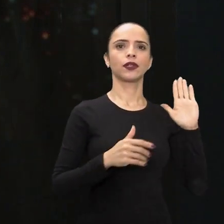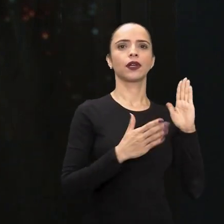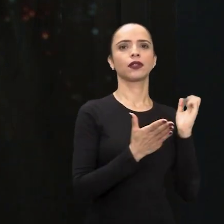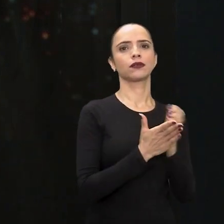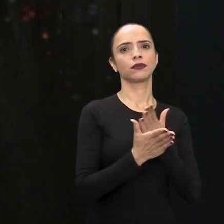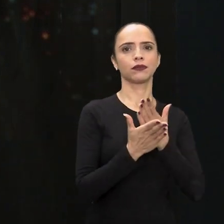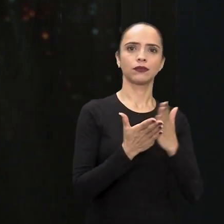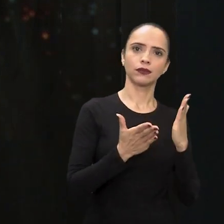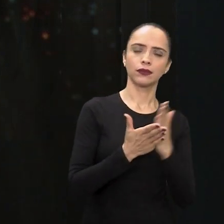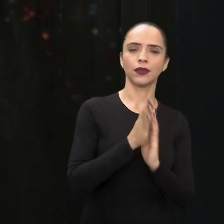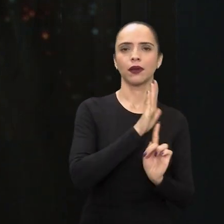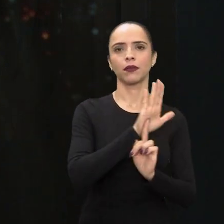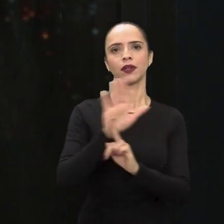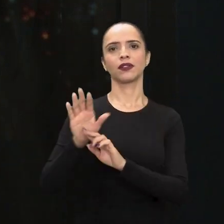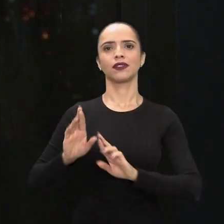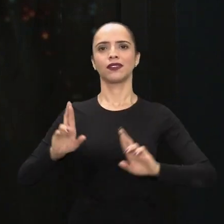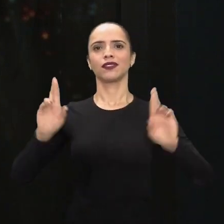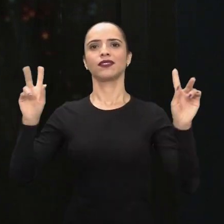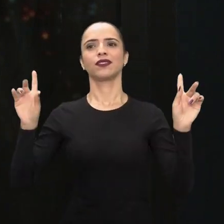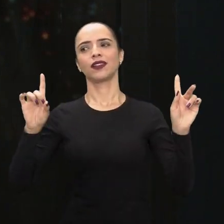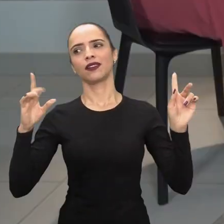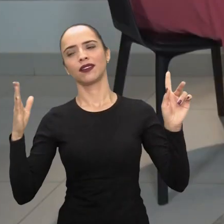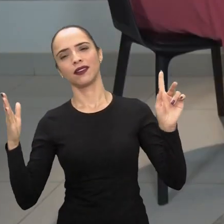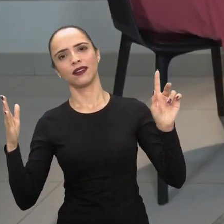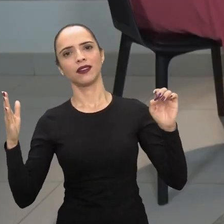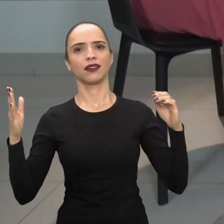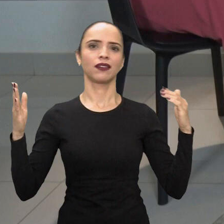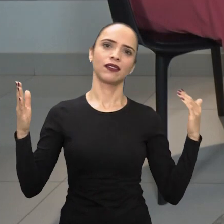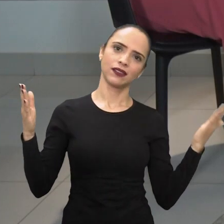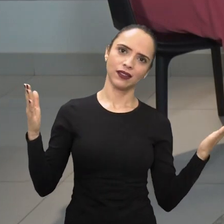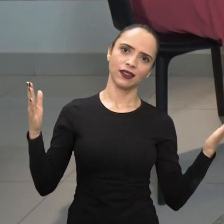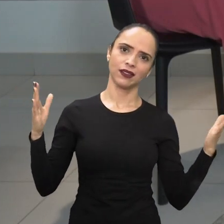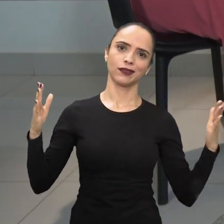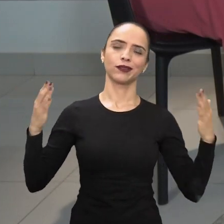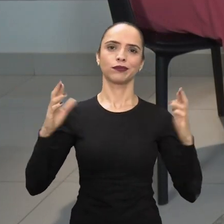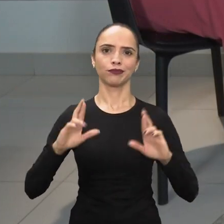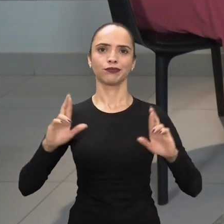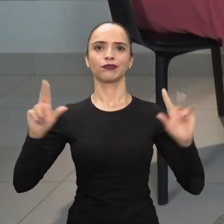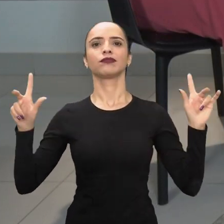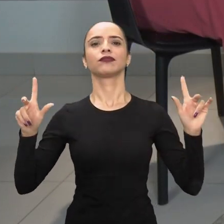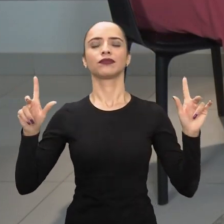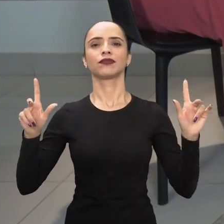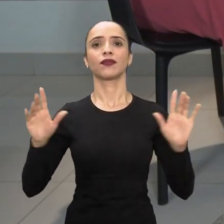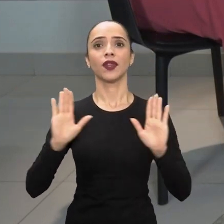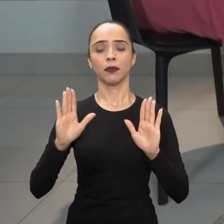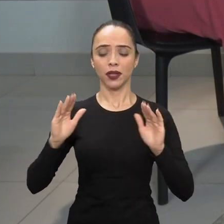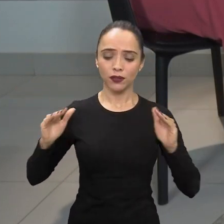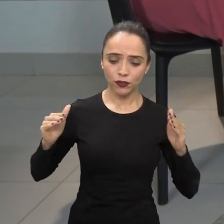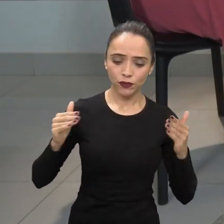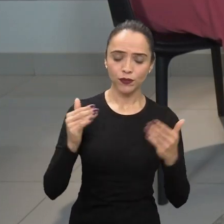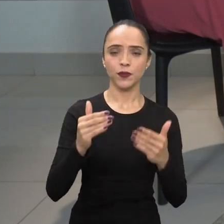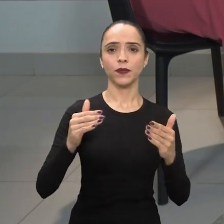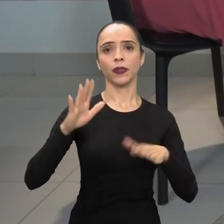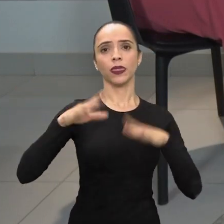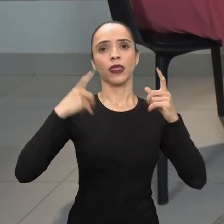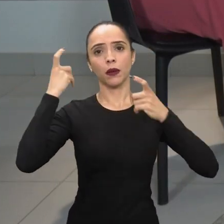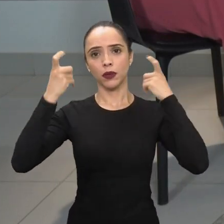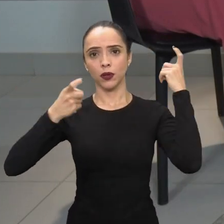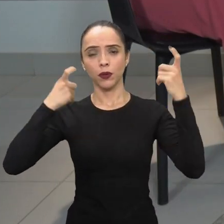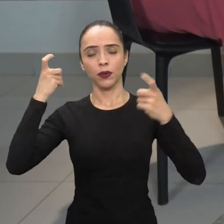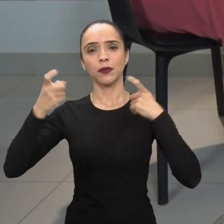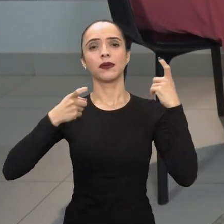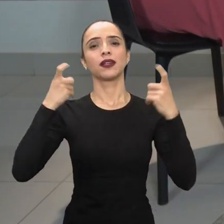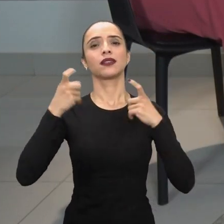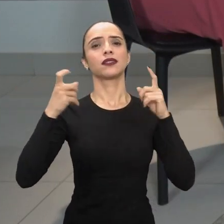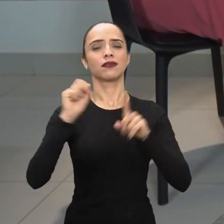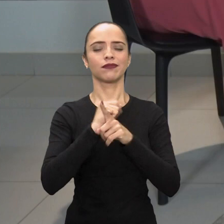à esquerda acabam apresentando isso linkado mais com as políticas sociais né uma preocupação mais ali é especialmente